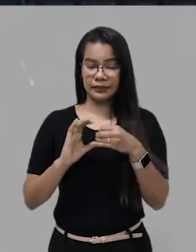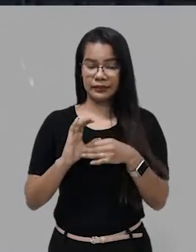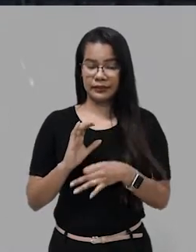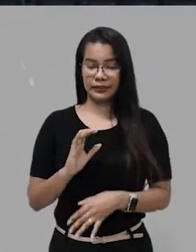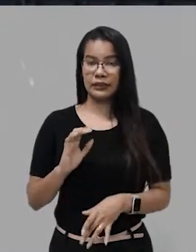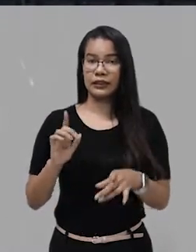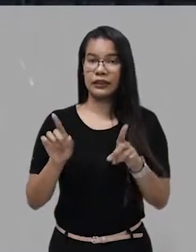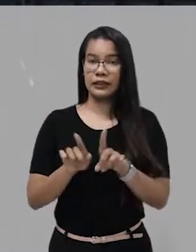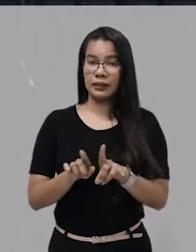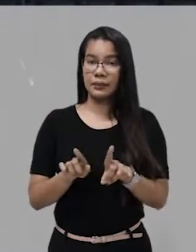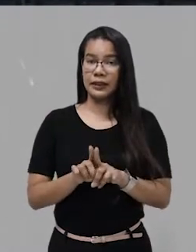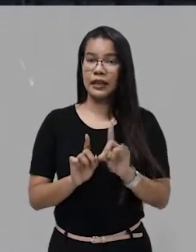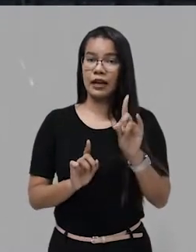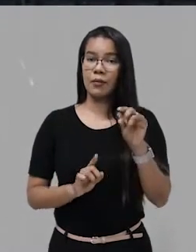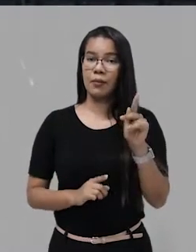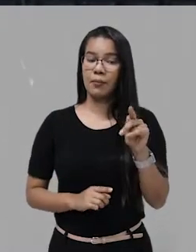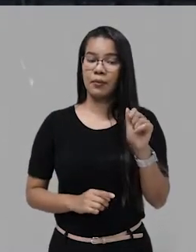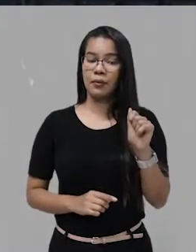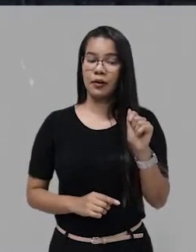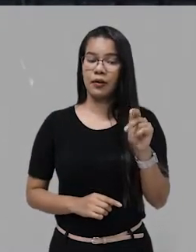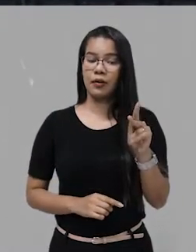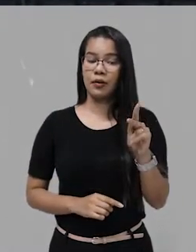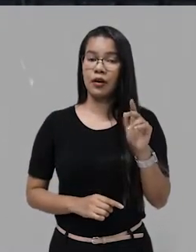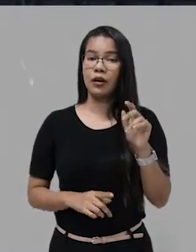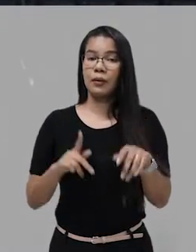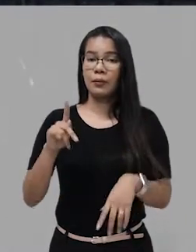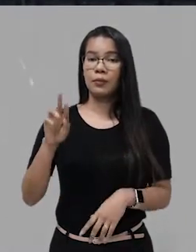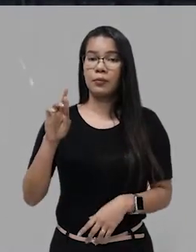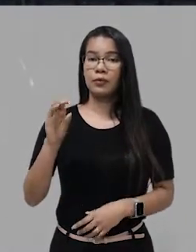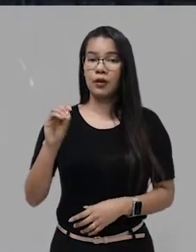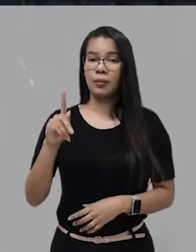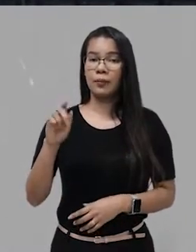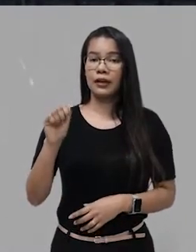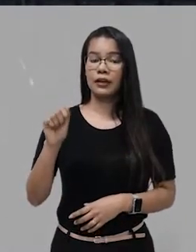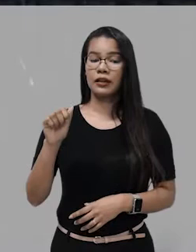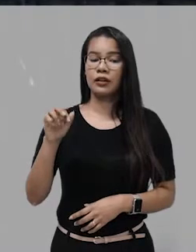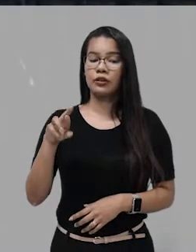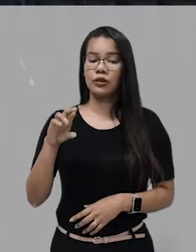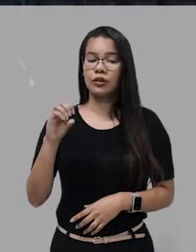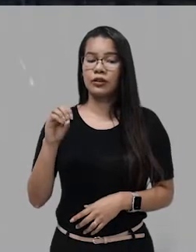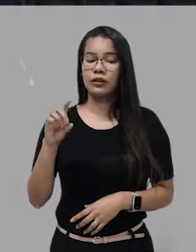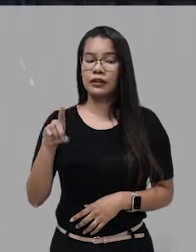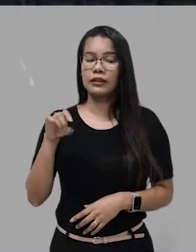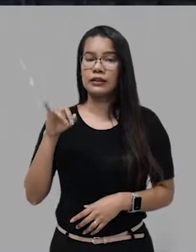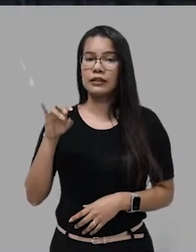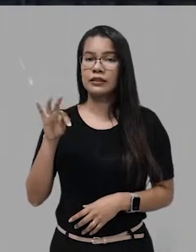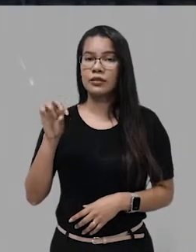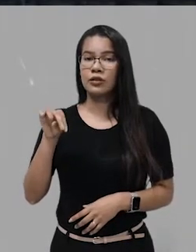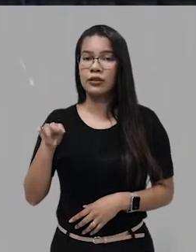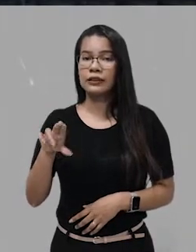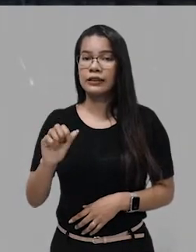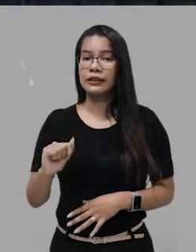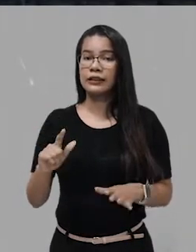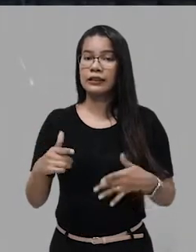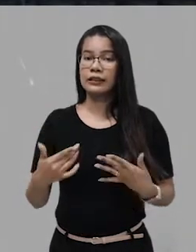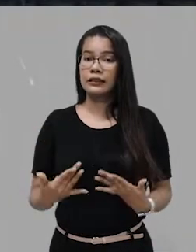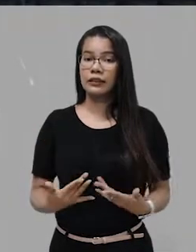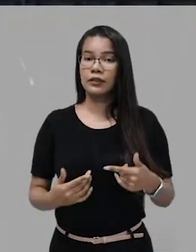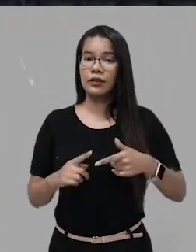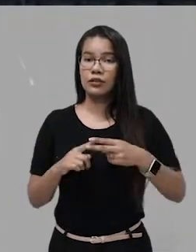Características. É uma proparoxítona. Todas as proparoxítonas são acentuadas. Então, as duas palavras seguiram a mesma regra das